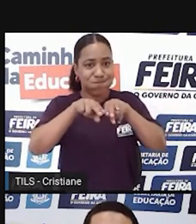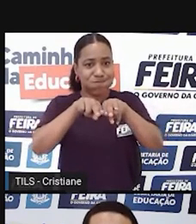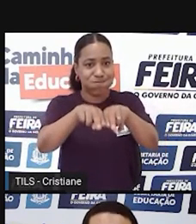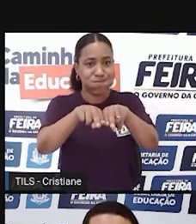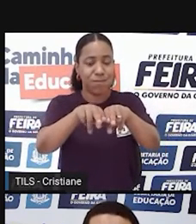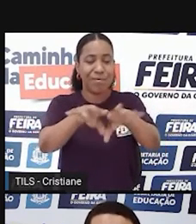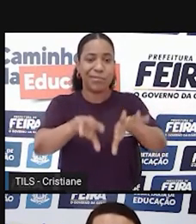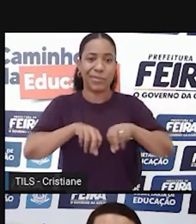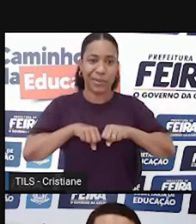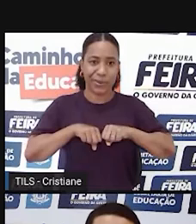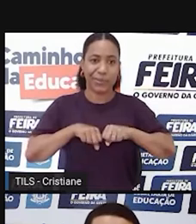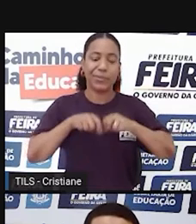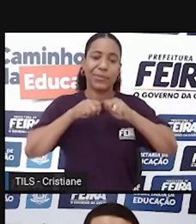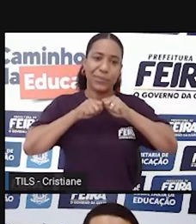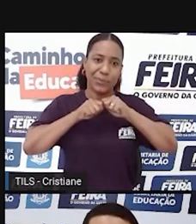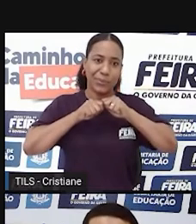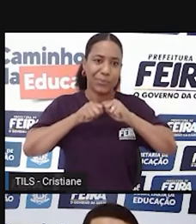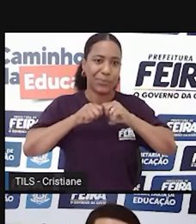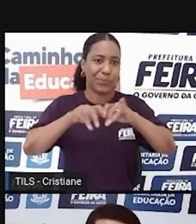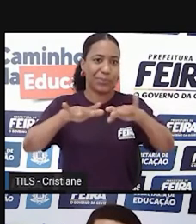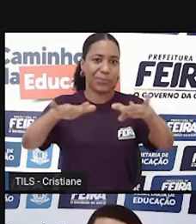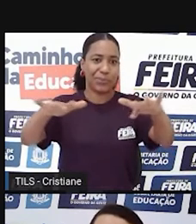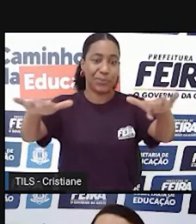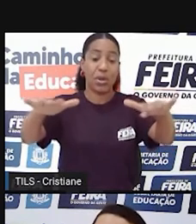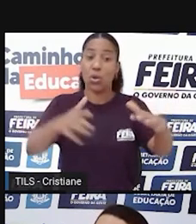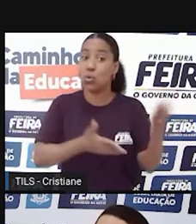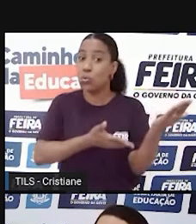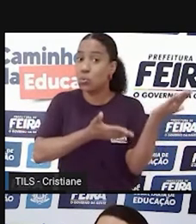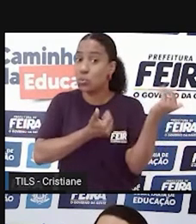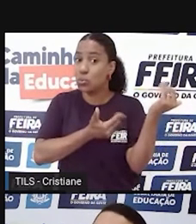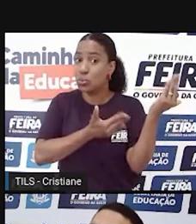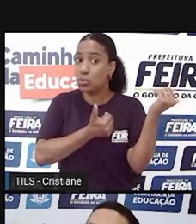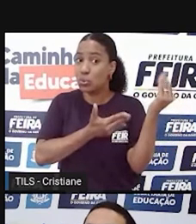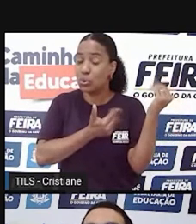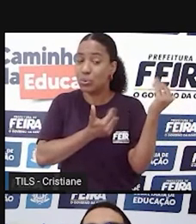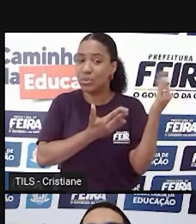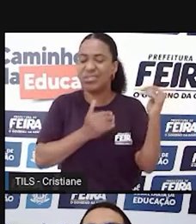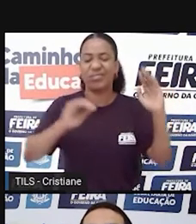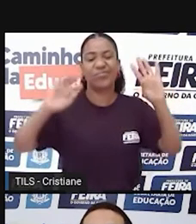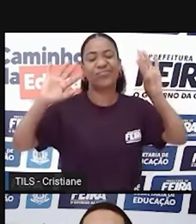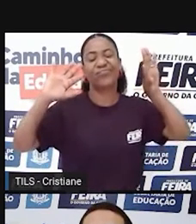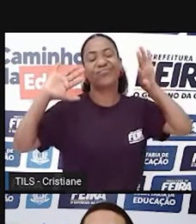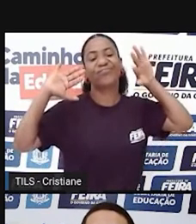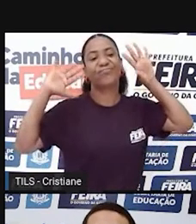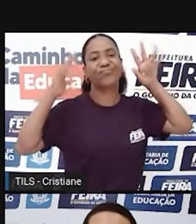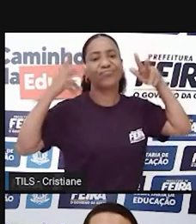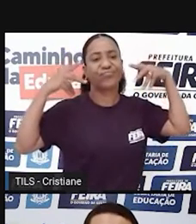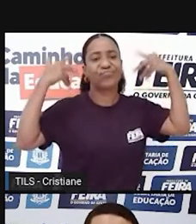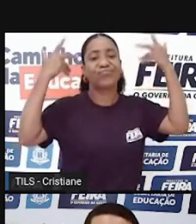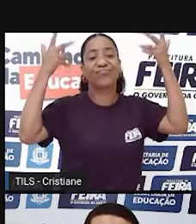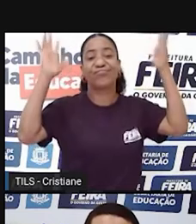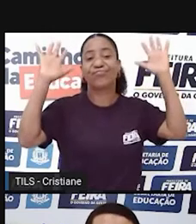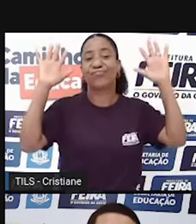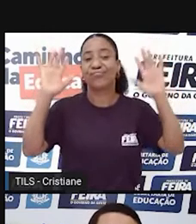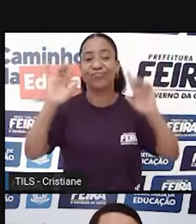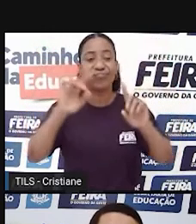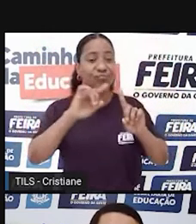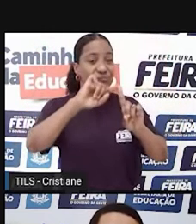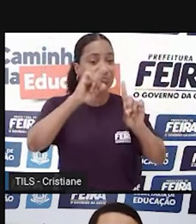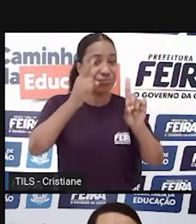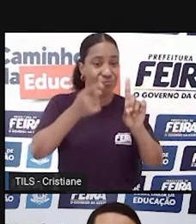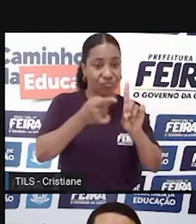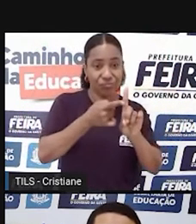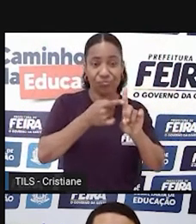mundo, principalmente guiada pelos jovens. Os jovenzinhos não querem se proteger dessas doenças.